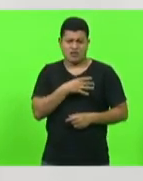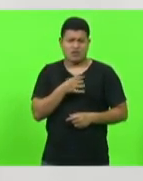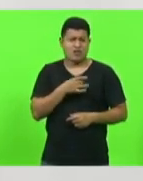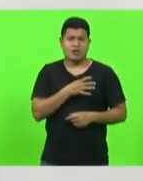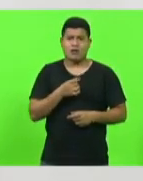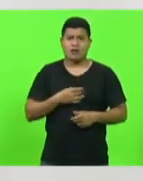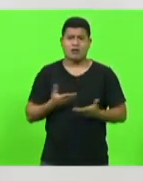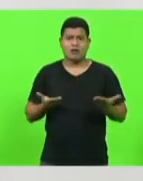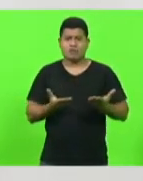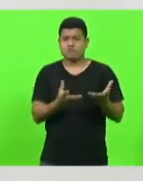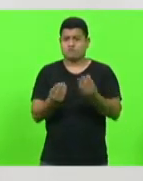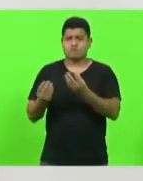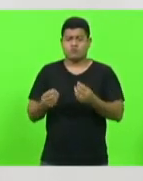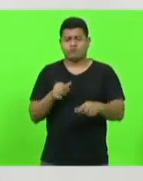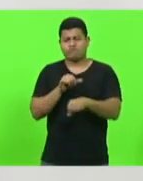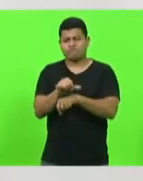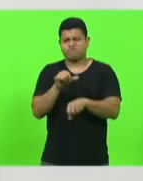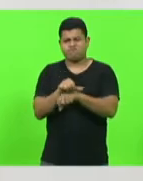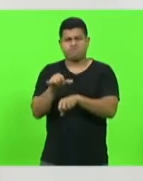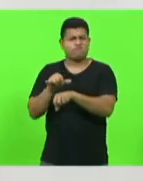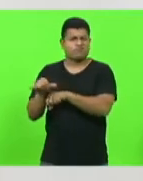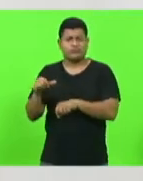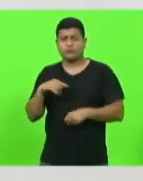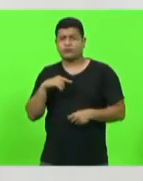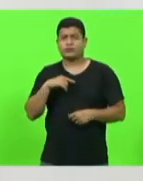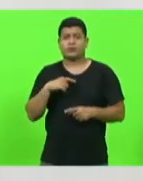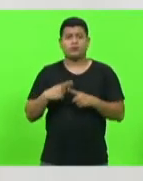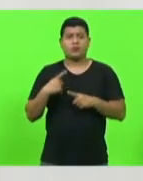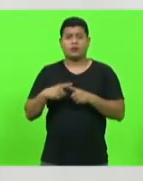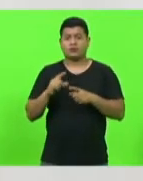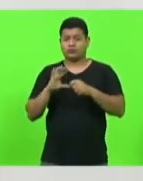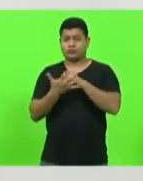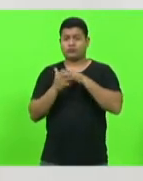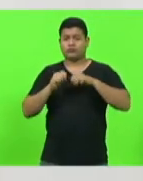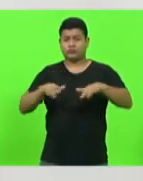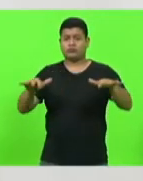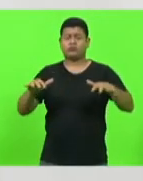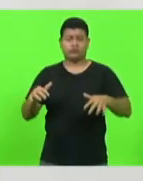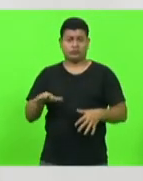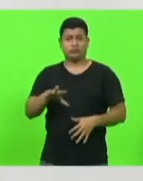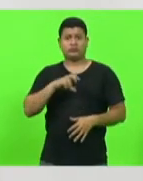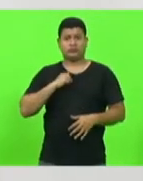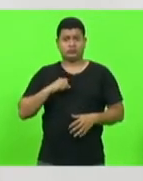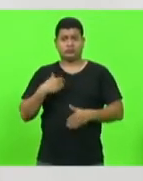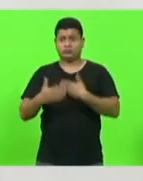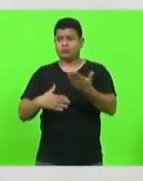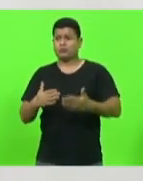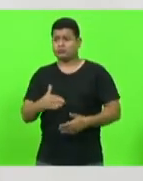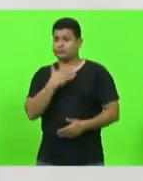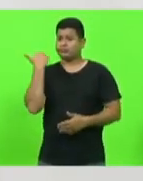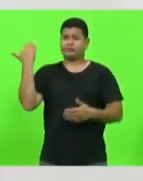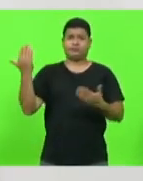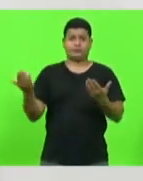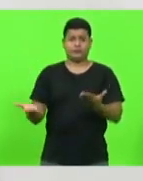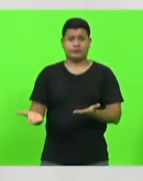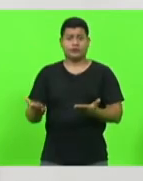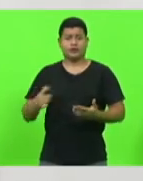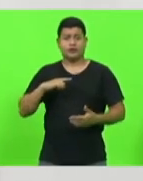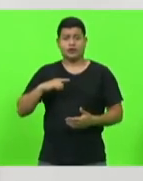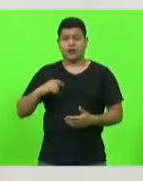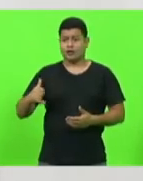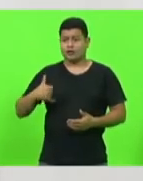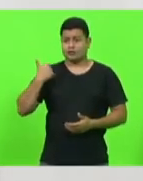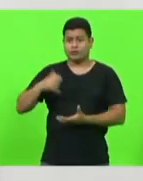sendo enganadas, porque elas estão com medo do Covid. Elas estão com medo de morrer de Covid. Tem pessoas que, de mais idade, ou